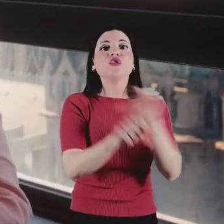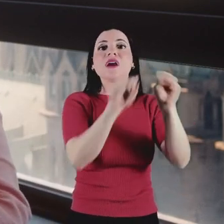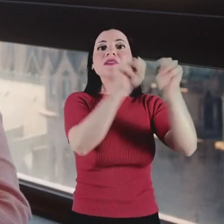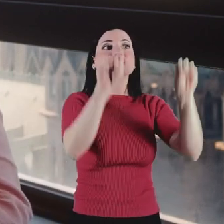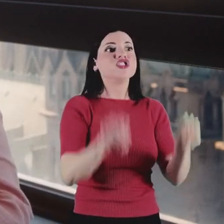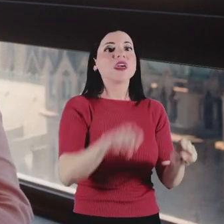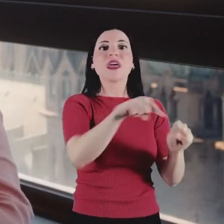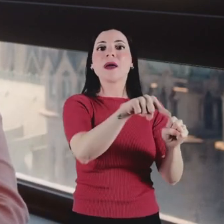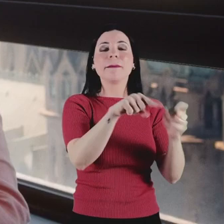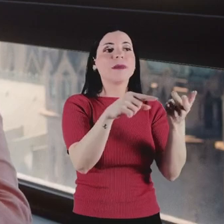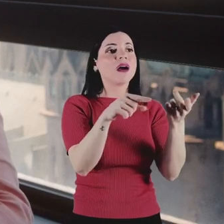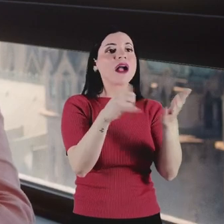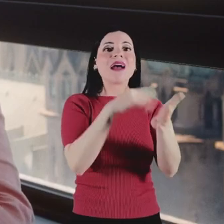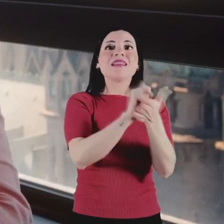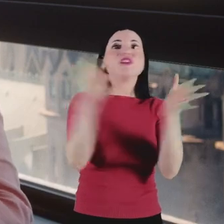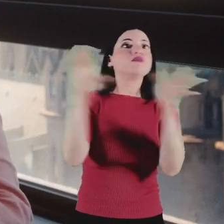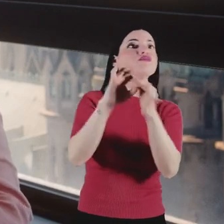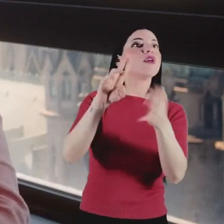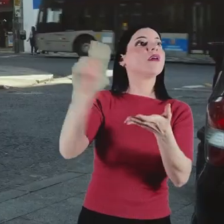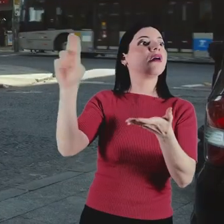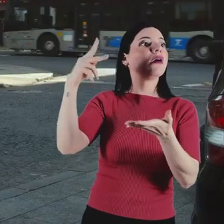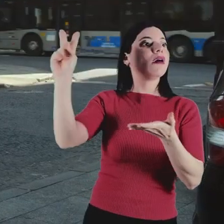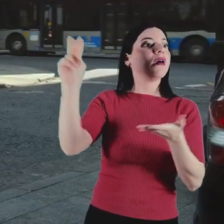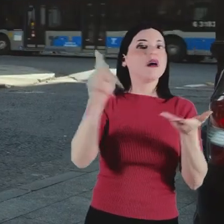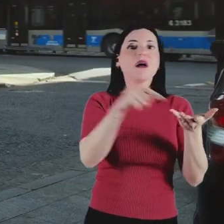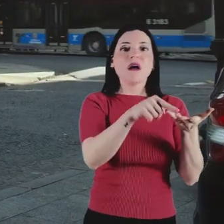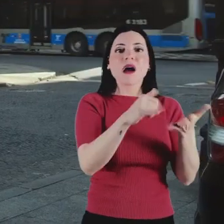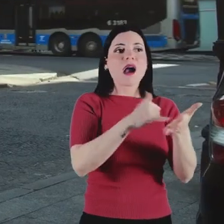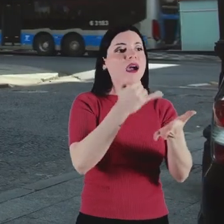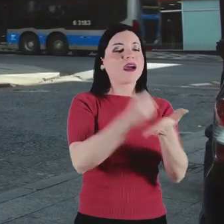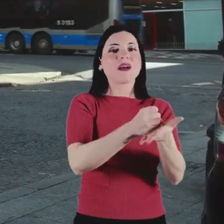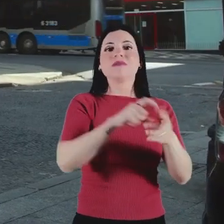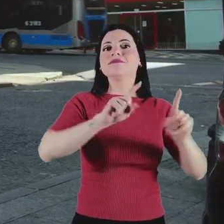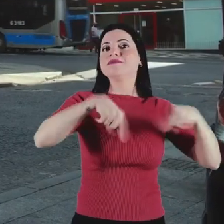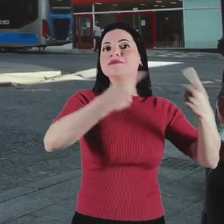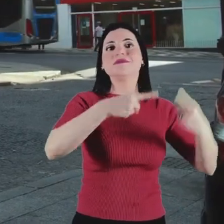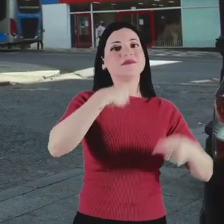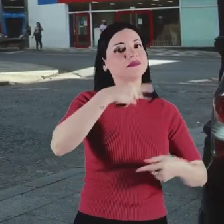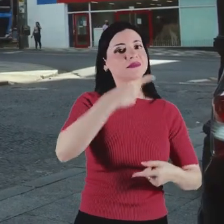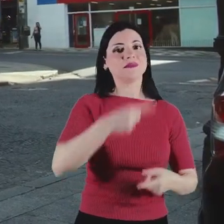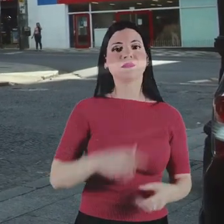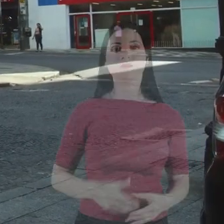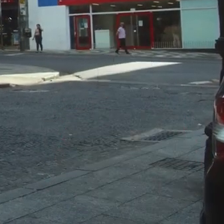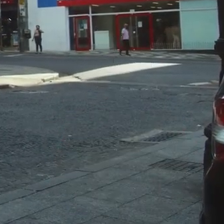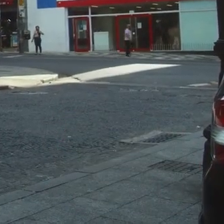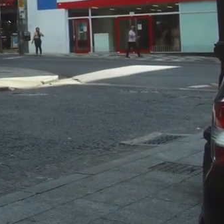sem poder questionar aquele cadastro, atualizar e tudo mais.